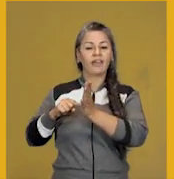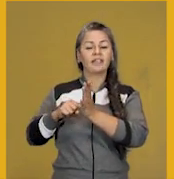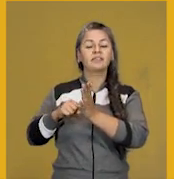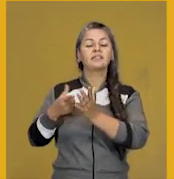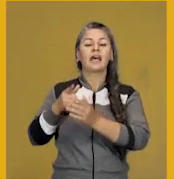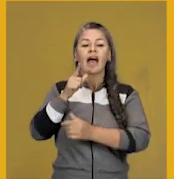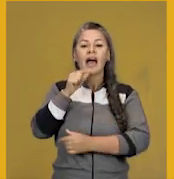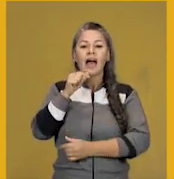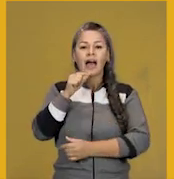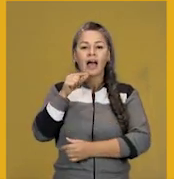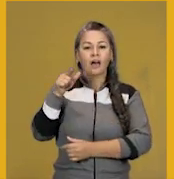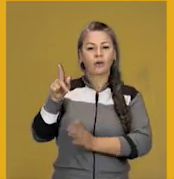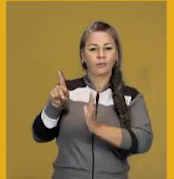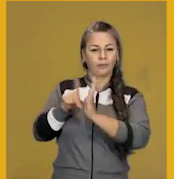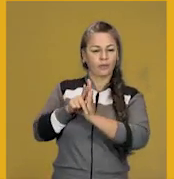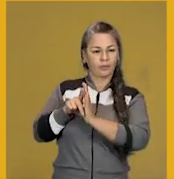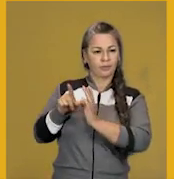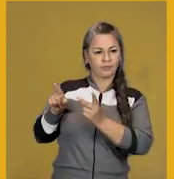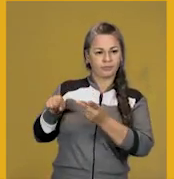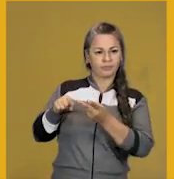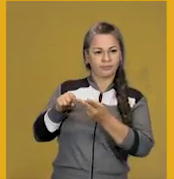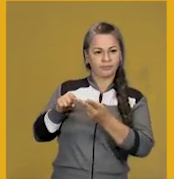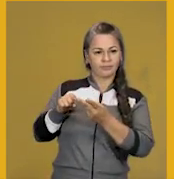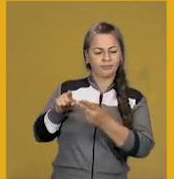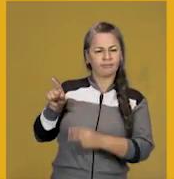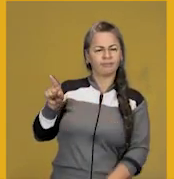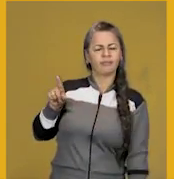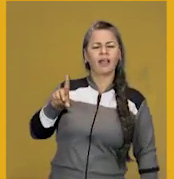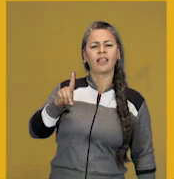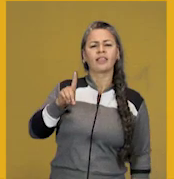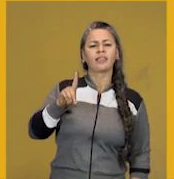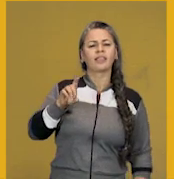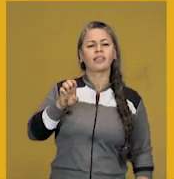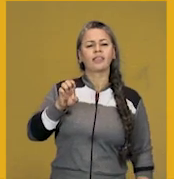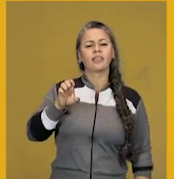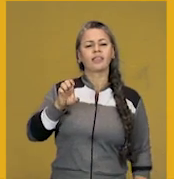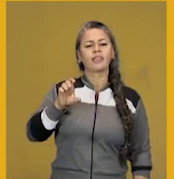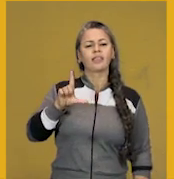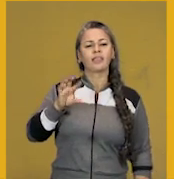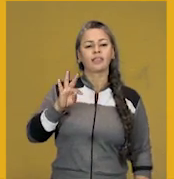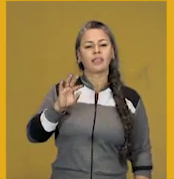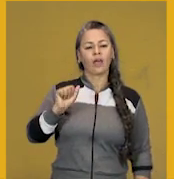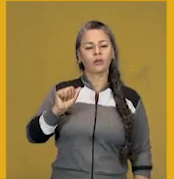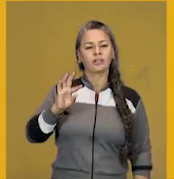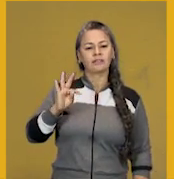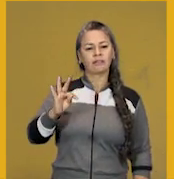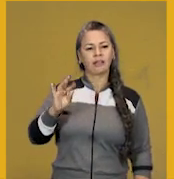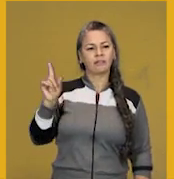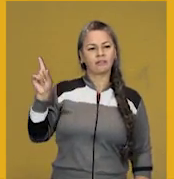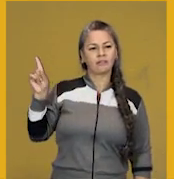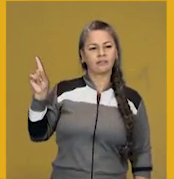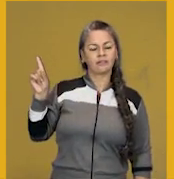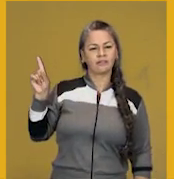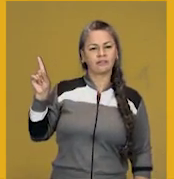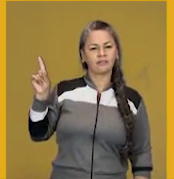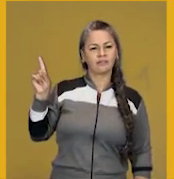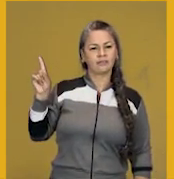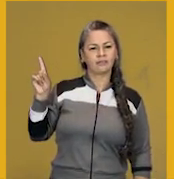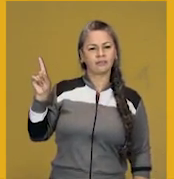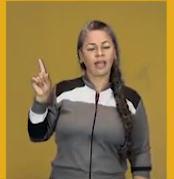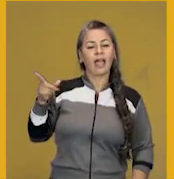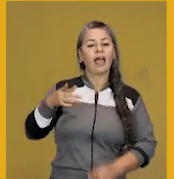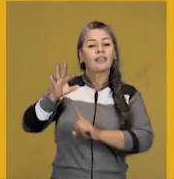a temperatura, aqui não seria o ΔT? Como que você calcula ΔT? Não é o valor da